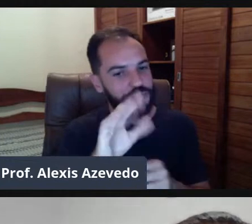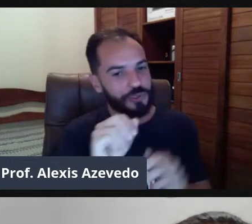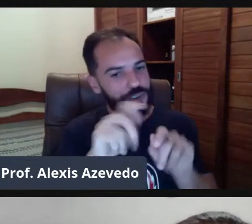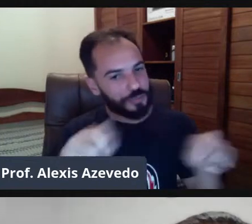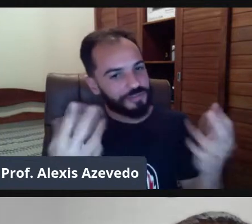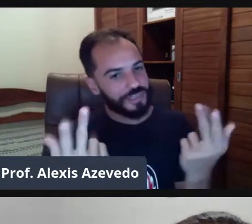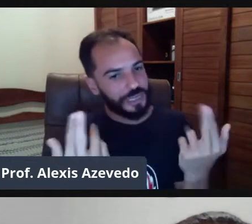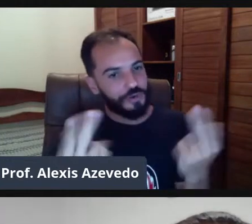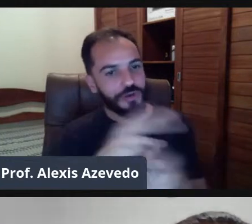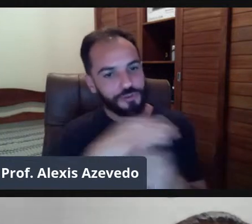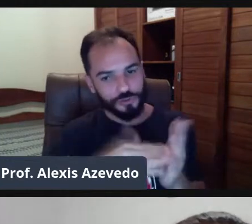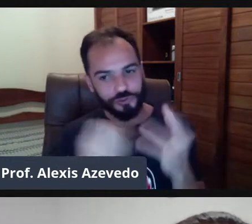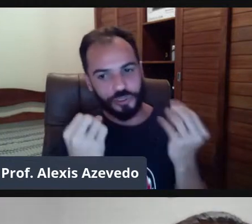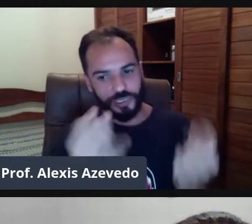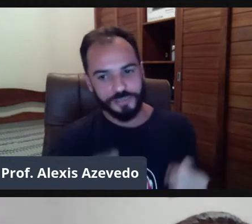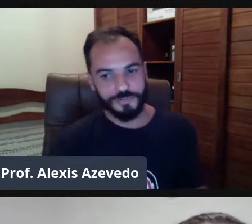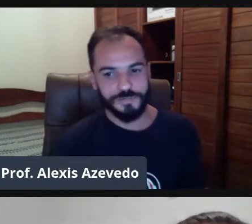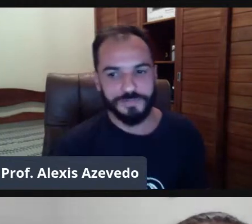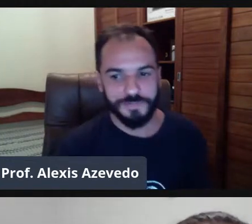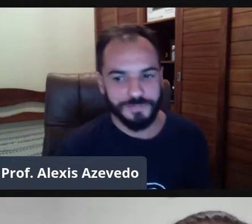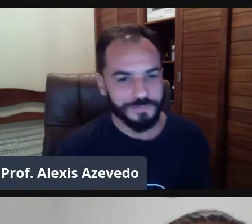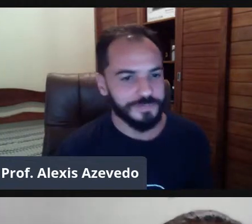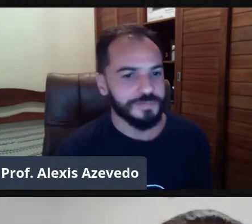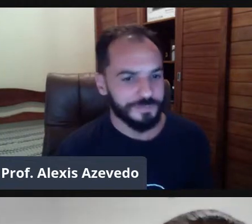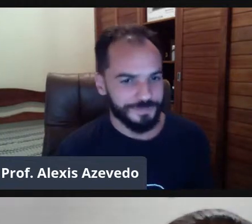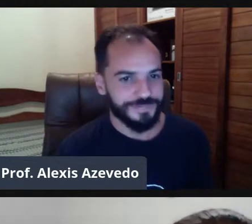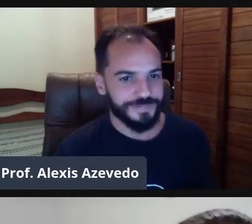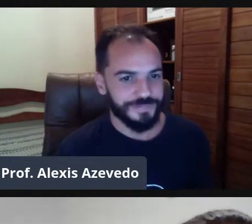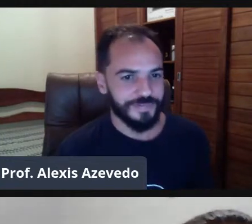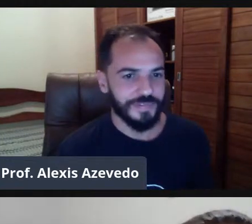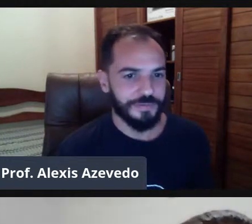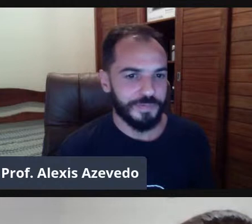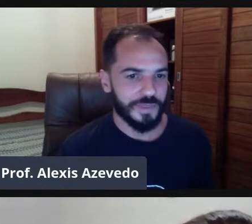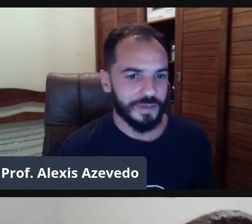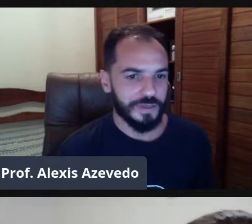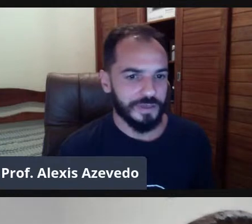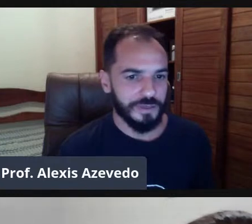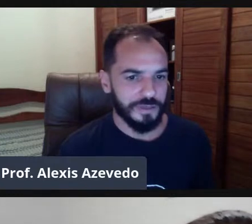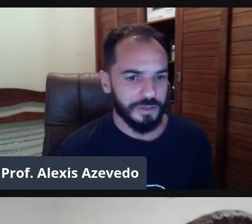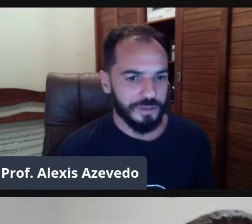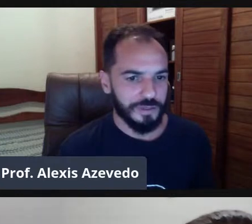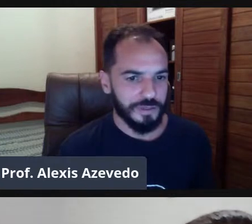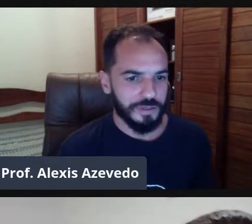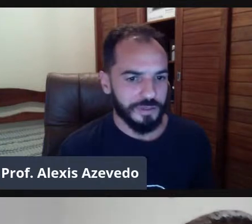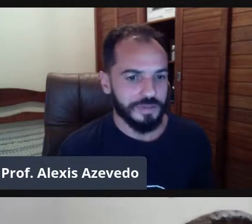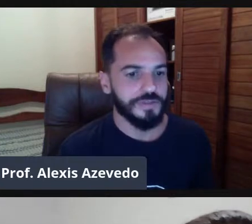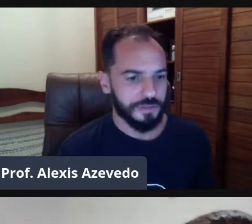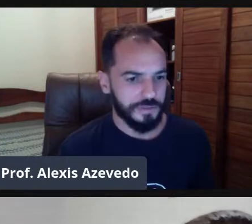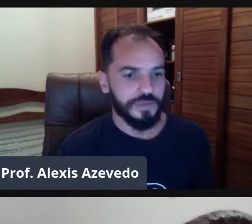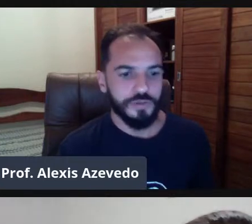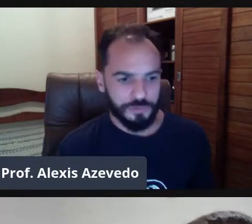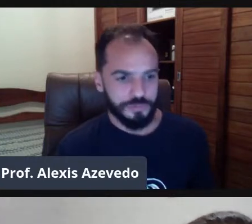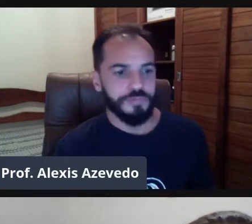colocar um professor ali só para ficar igual a todos, ok? Ok. Então, todos estão me ouvindo bem?